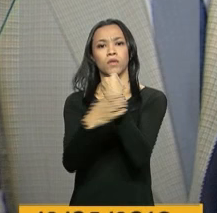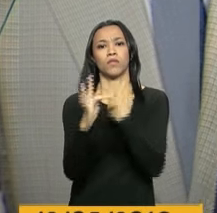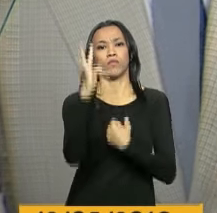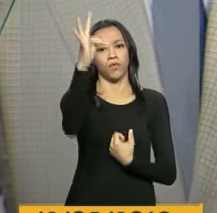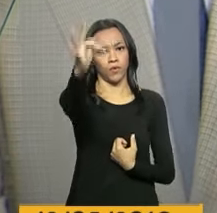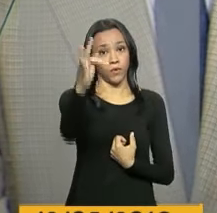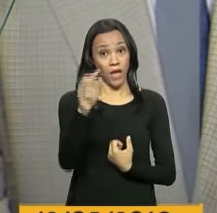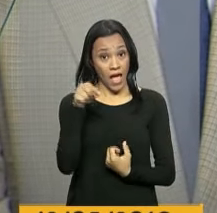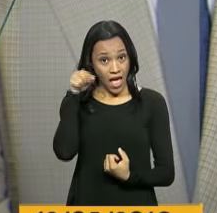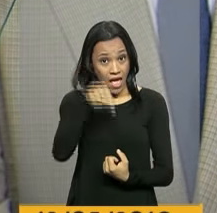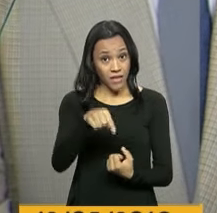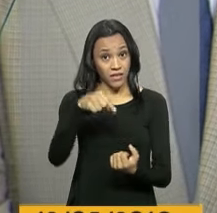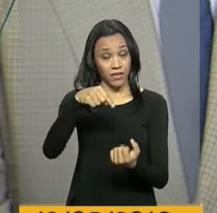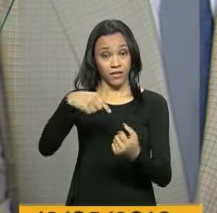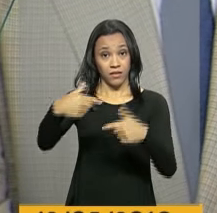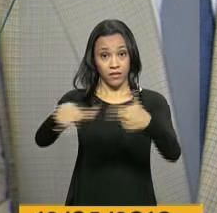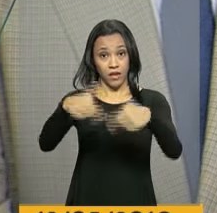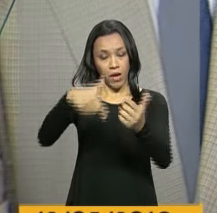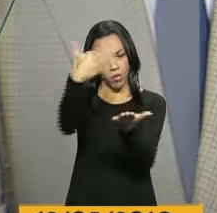Esta agenda,